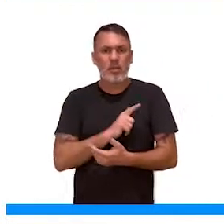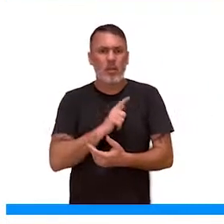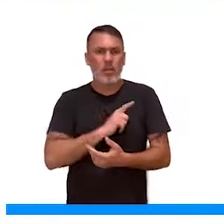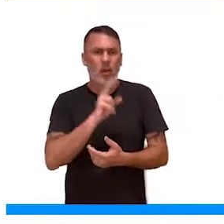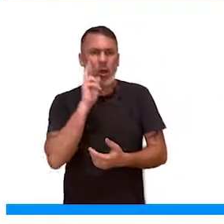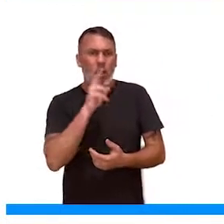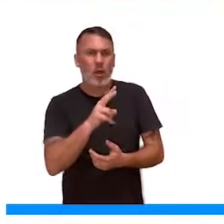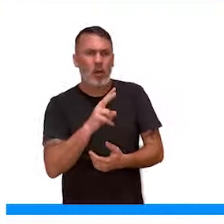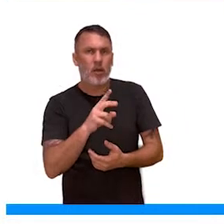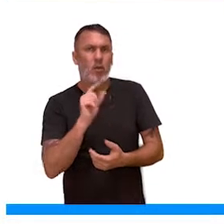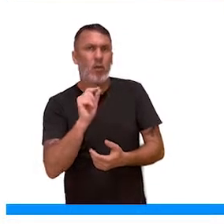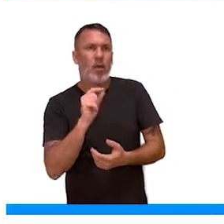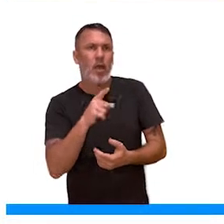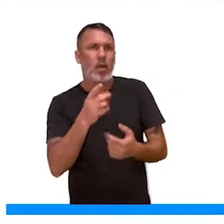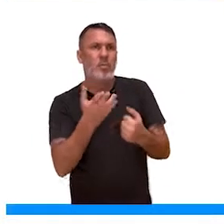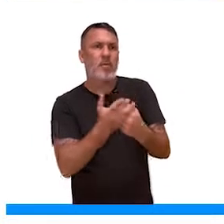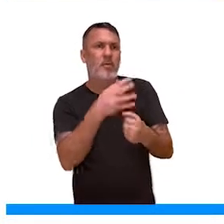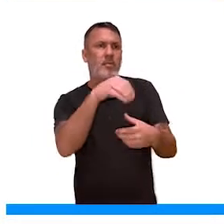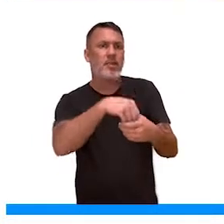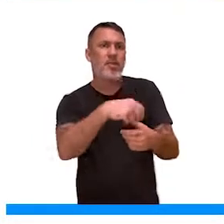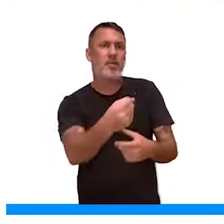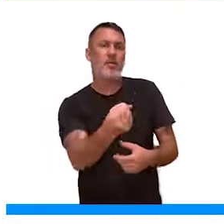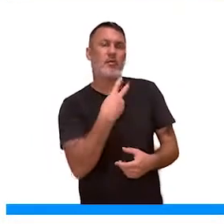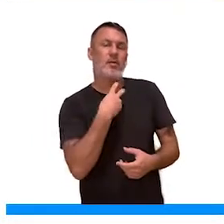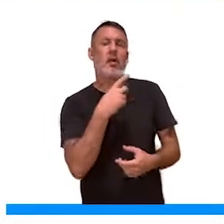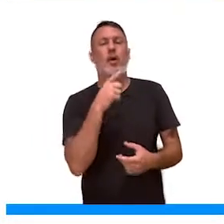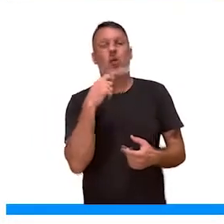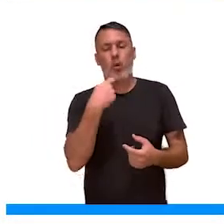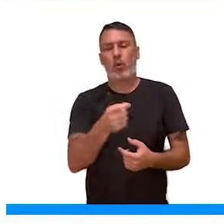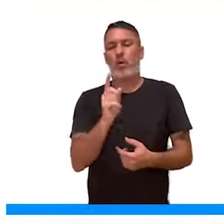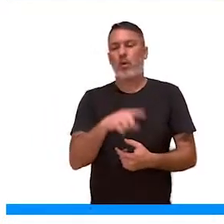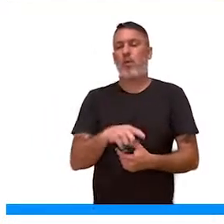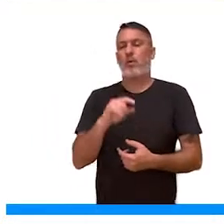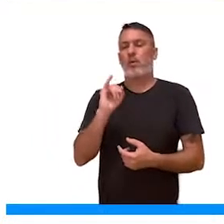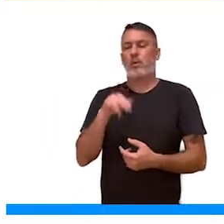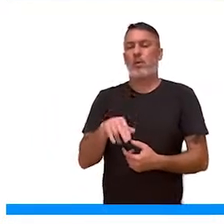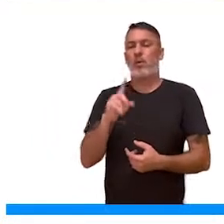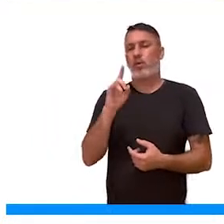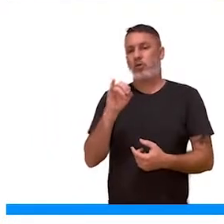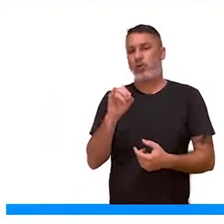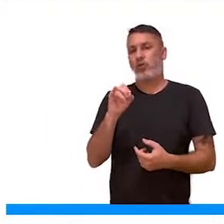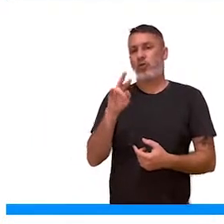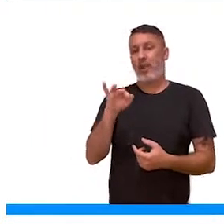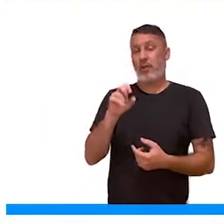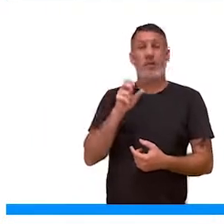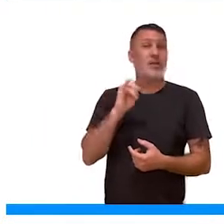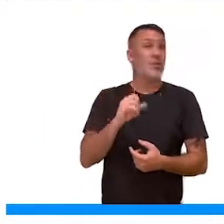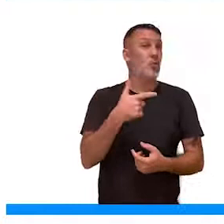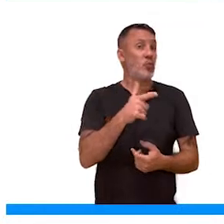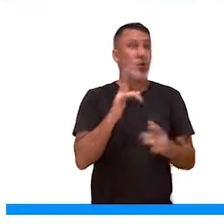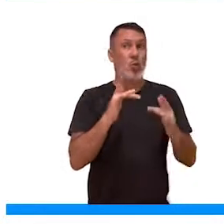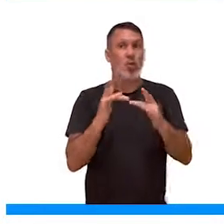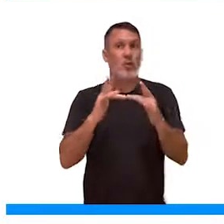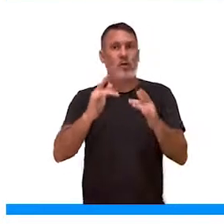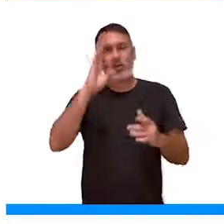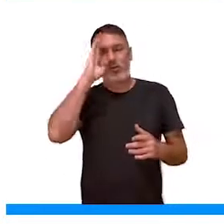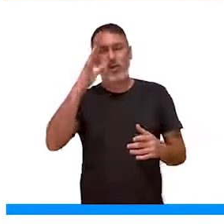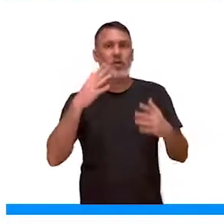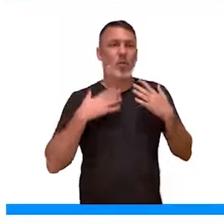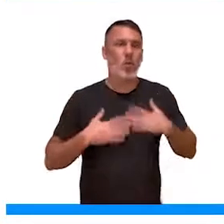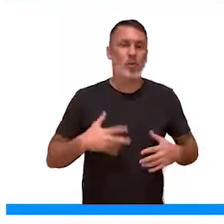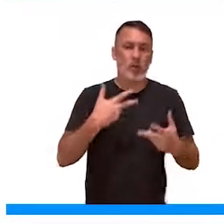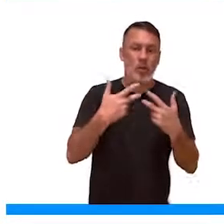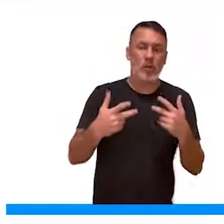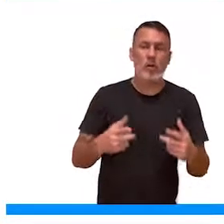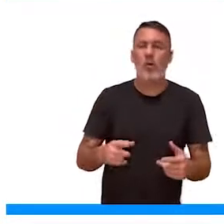tiver algum intermediário aí, algum vetor, a gente chama de indireta. Quando não tiver o contato direto com